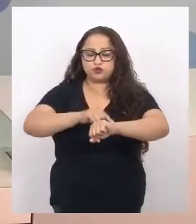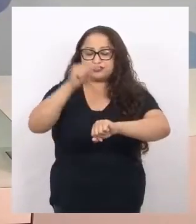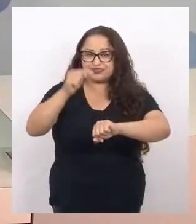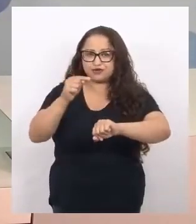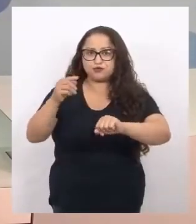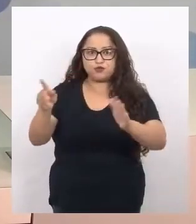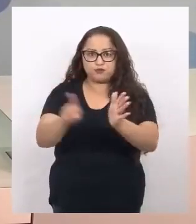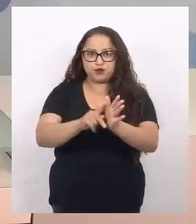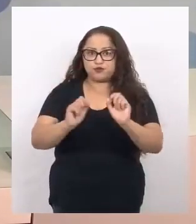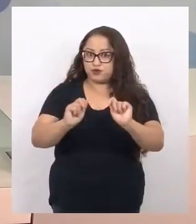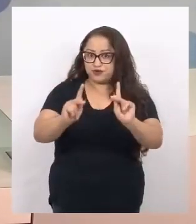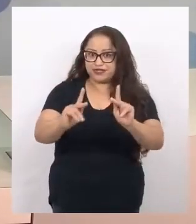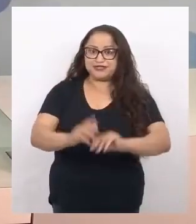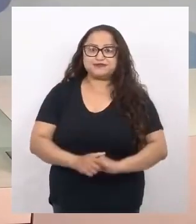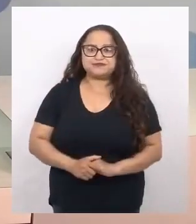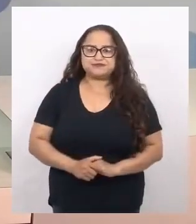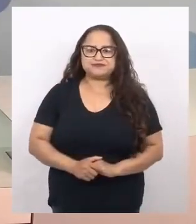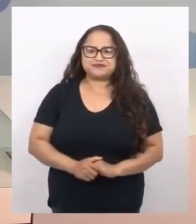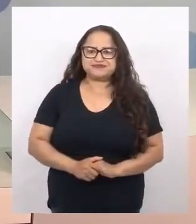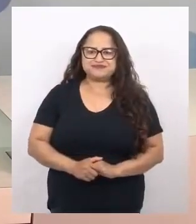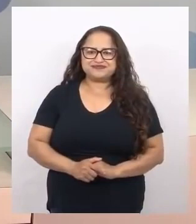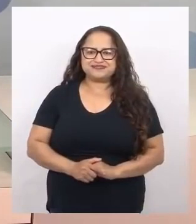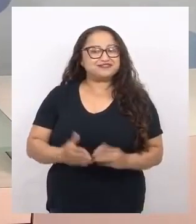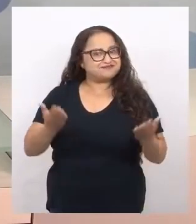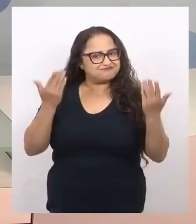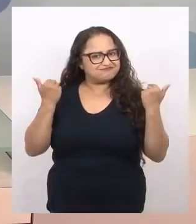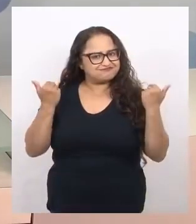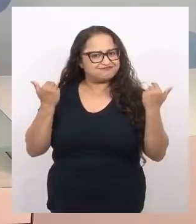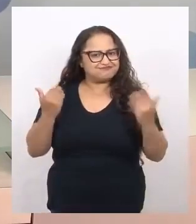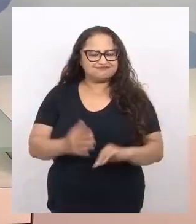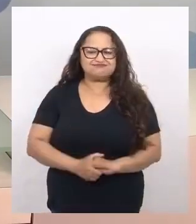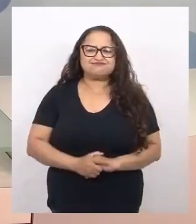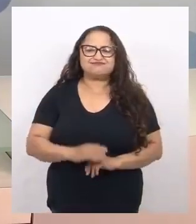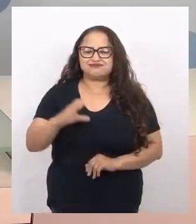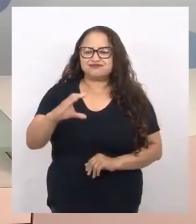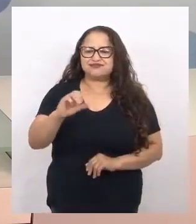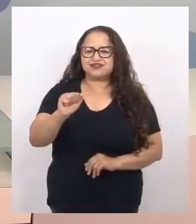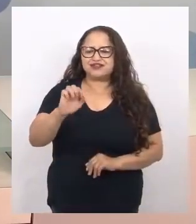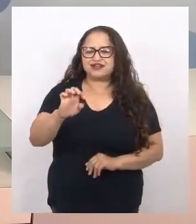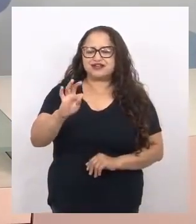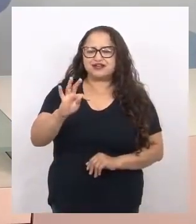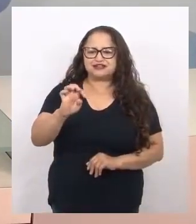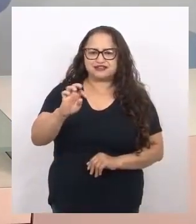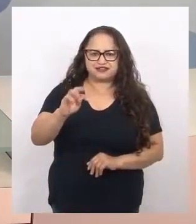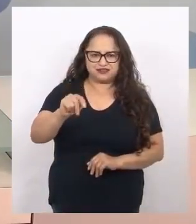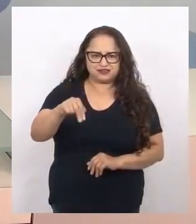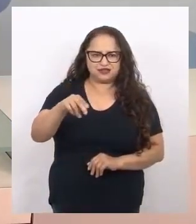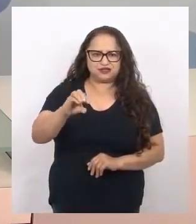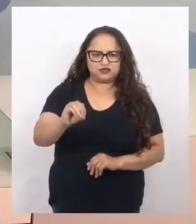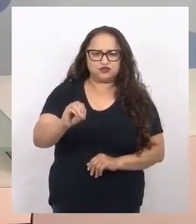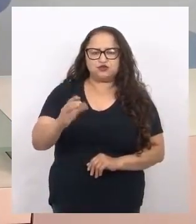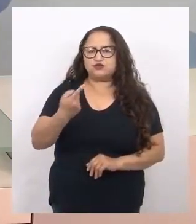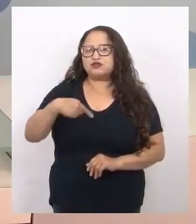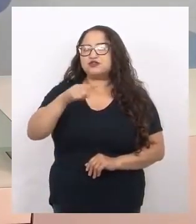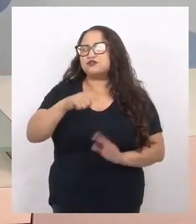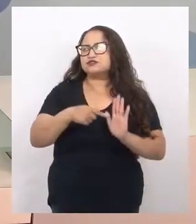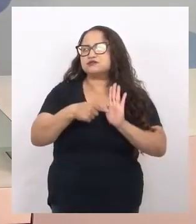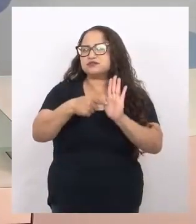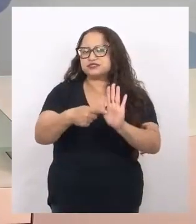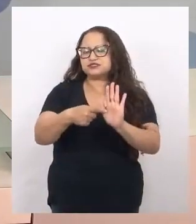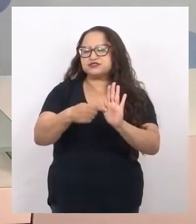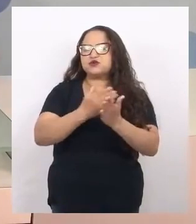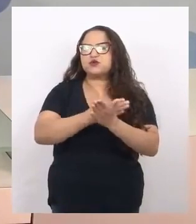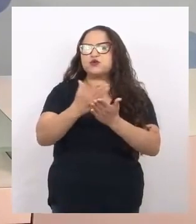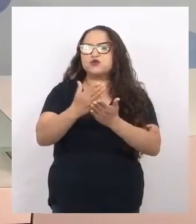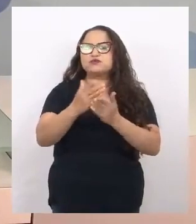integral, tá bom? Vamos lá. Caetano, na nossa apresentação, a gente está começando